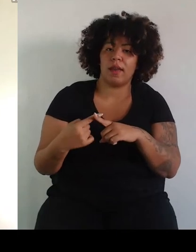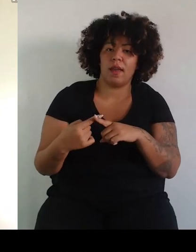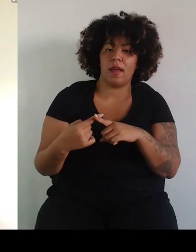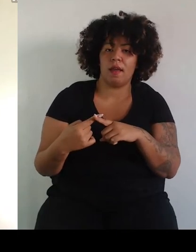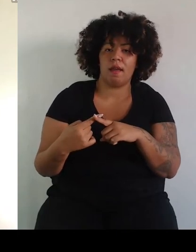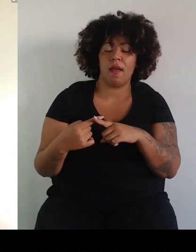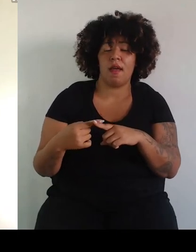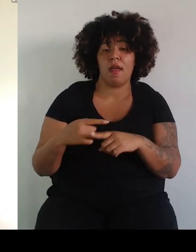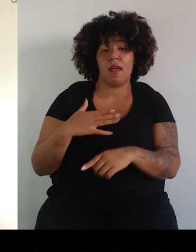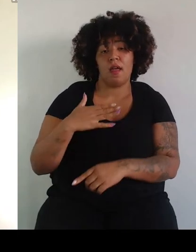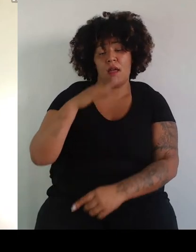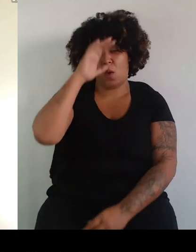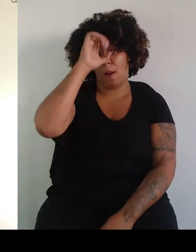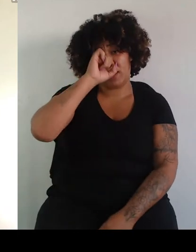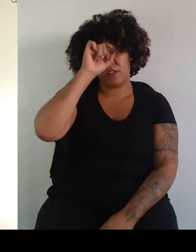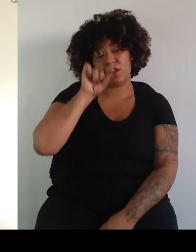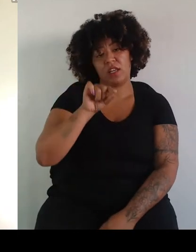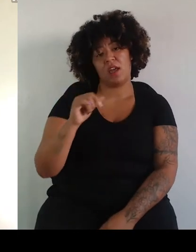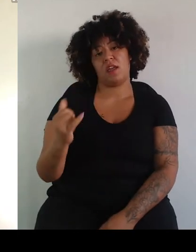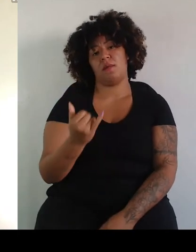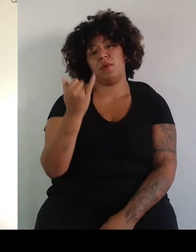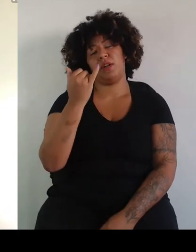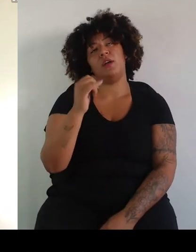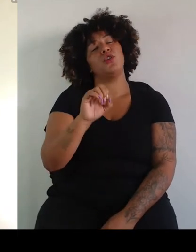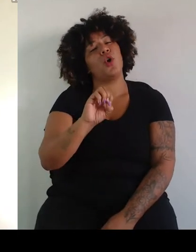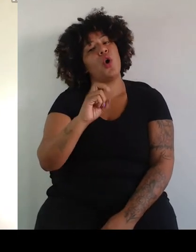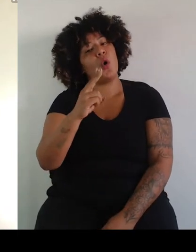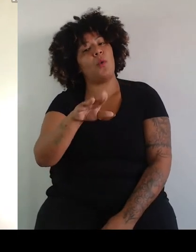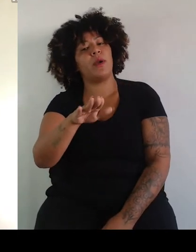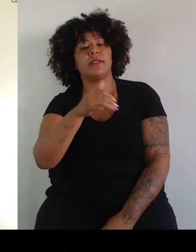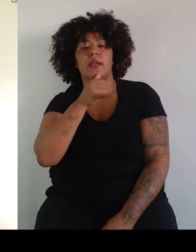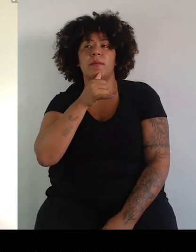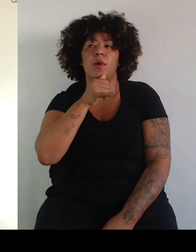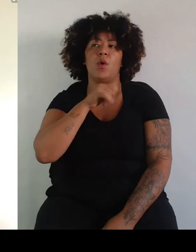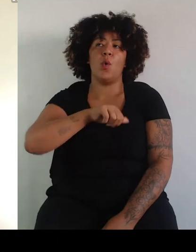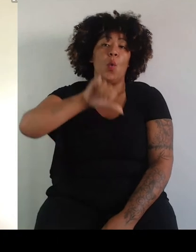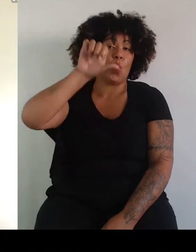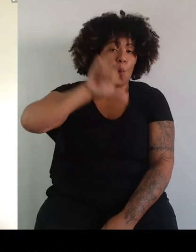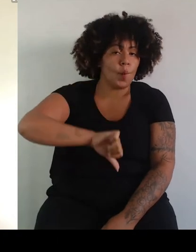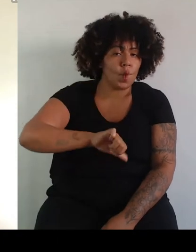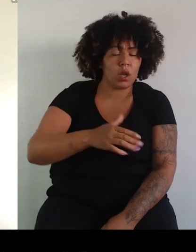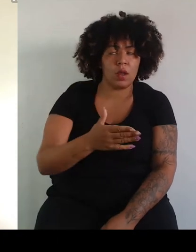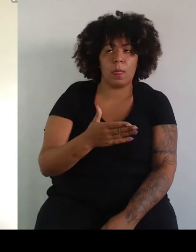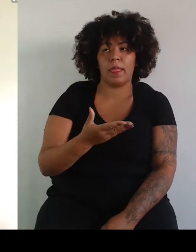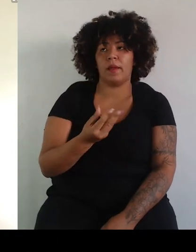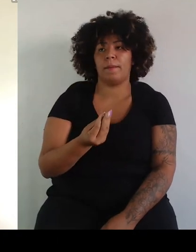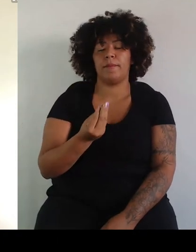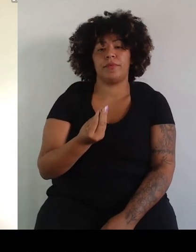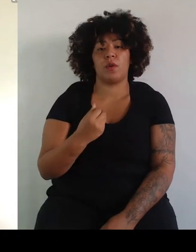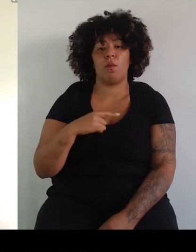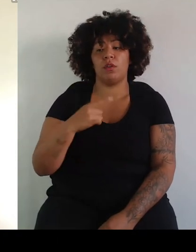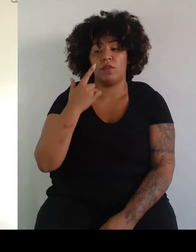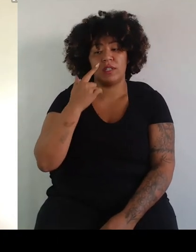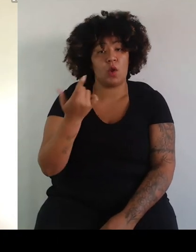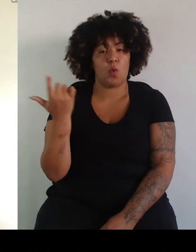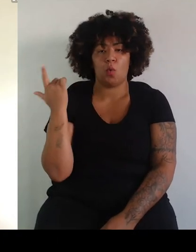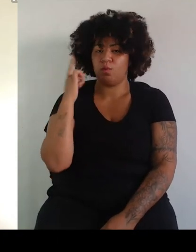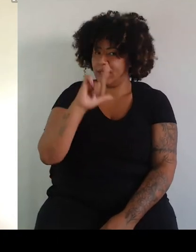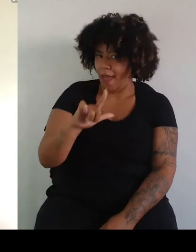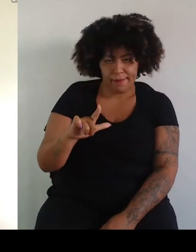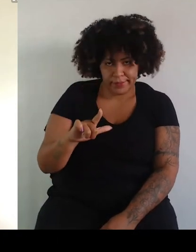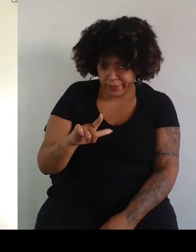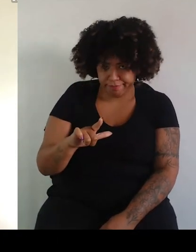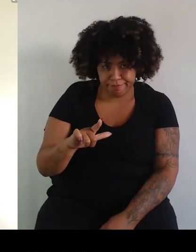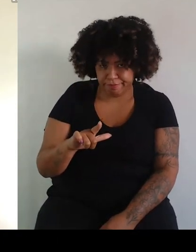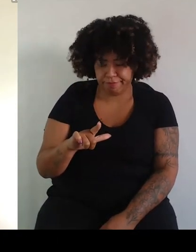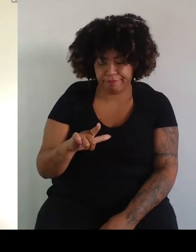importante o melhor que tão ruim como quanto a onipotência é